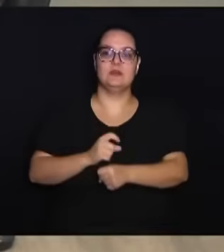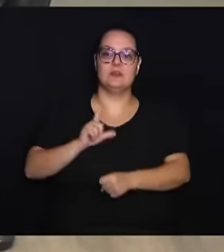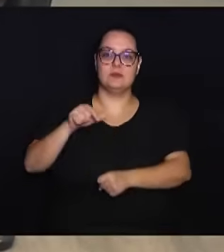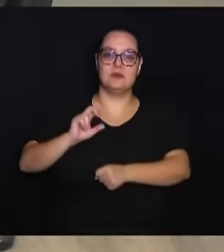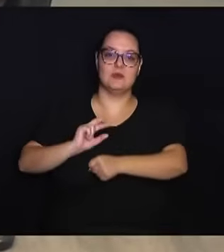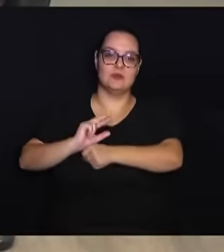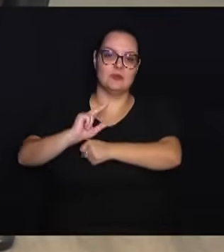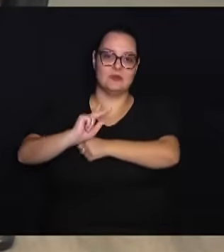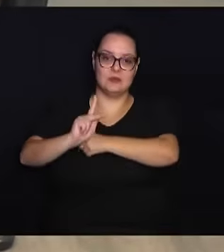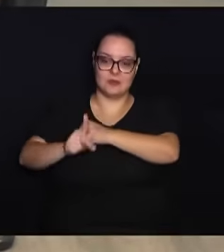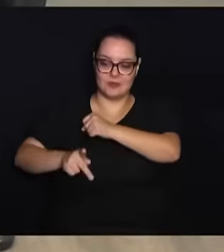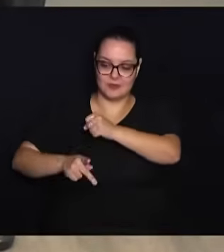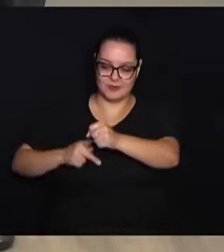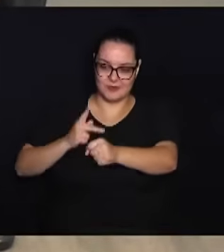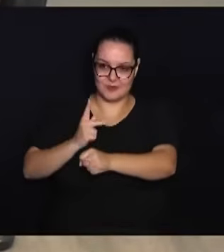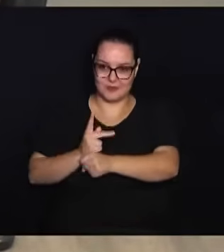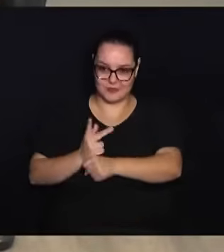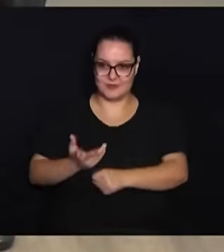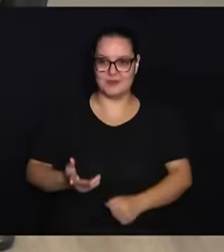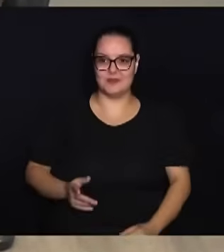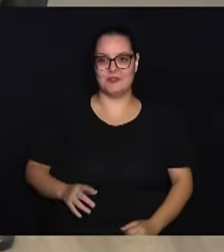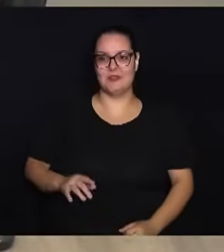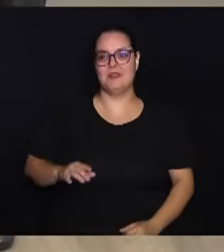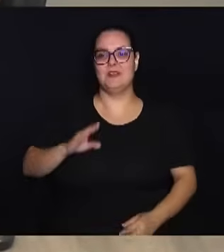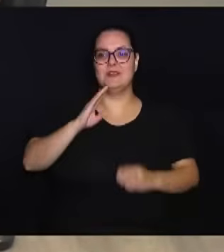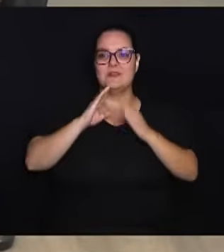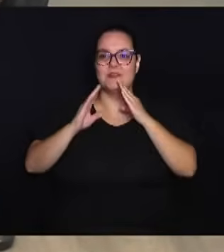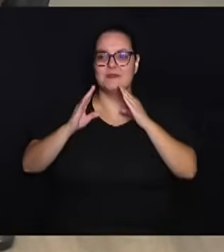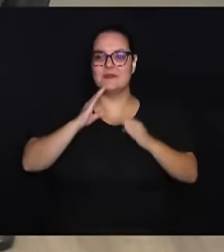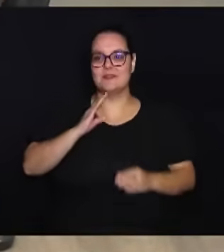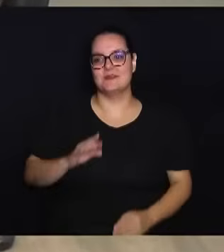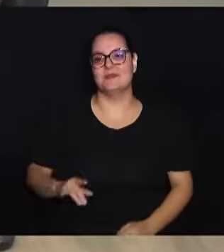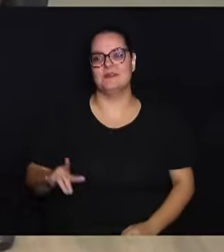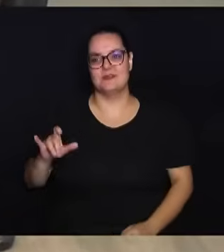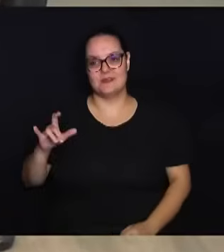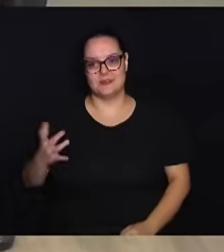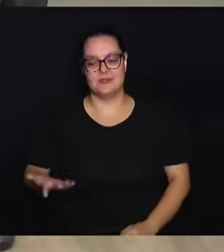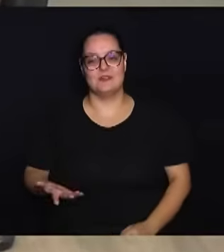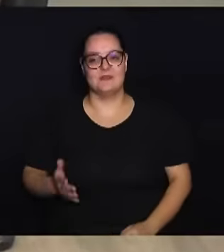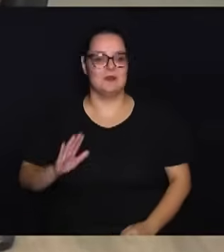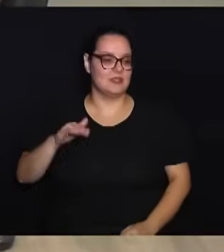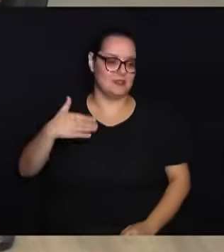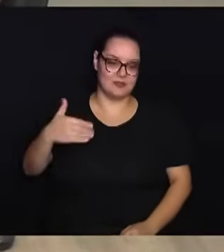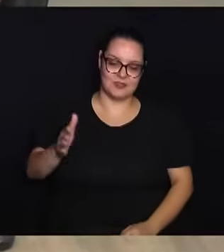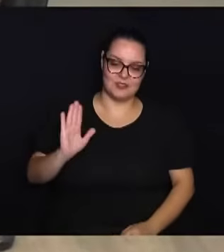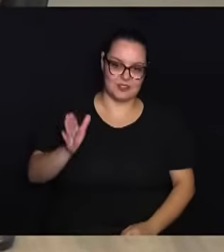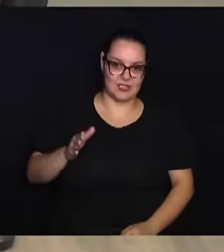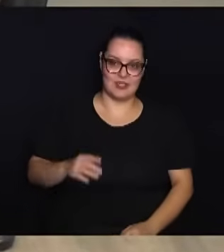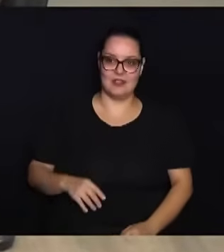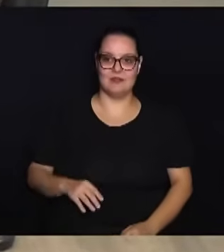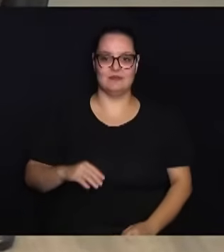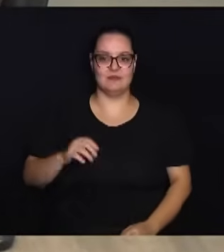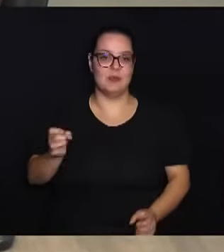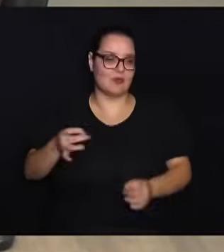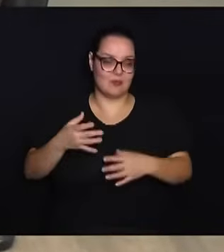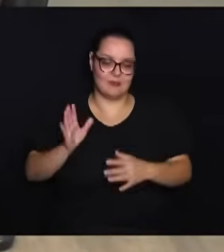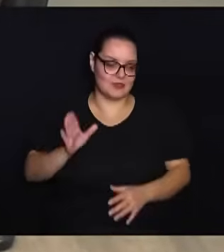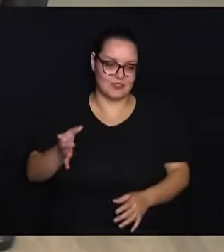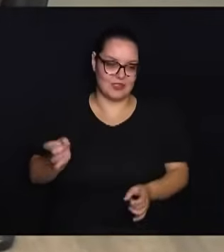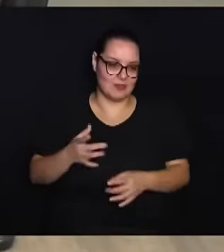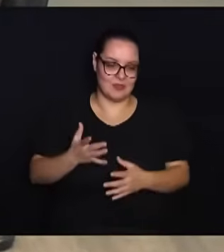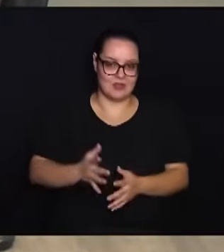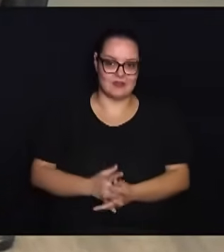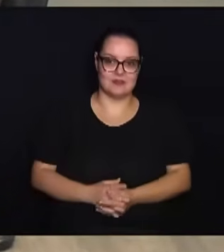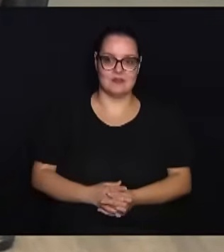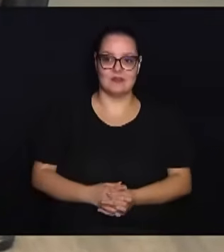Orkut, Facebook, Instagram, já estava começando com a Newcastle. Sim. Mas assim, para mim foi uma experiência muito legal.